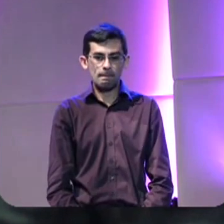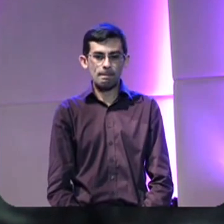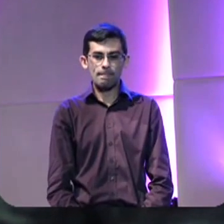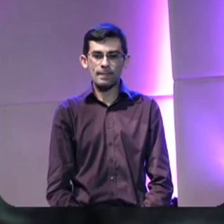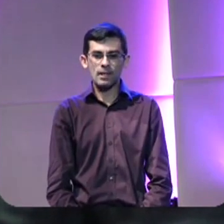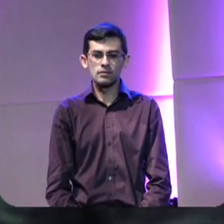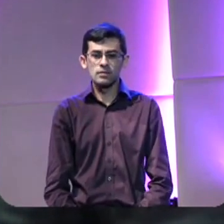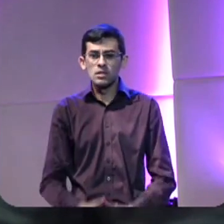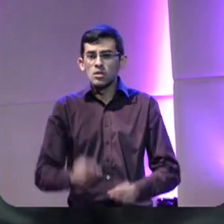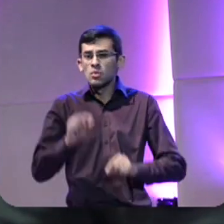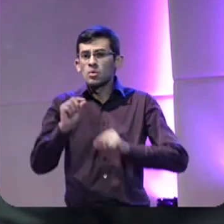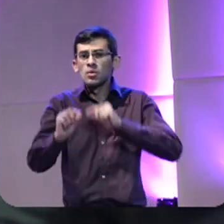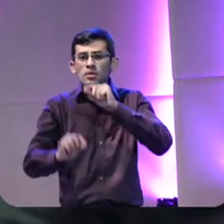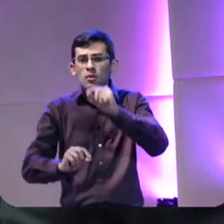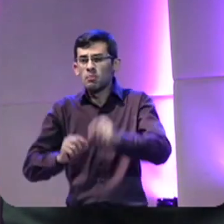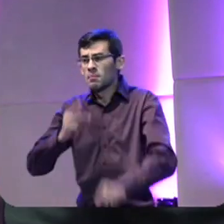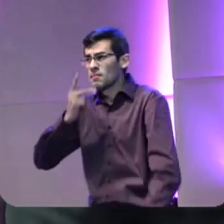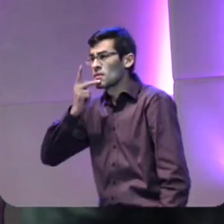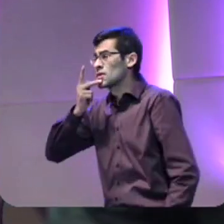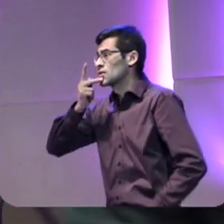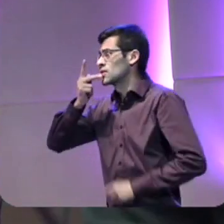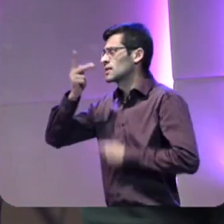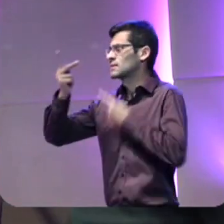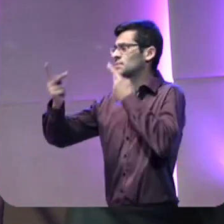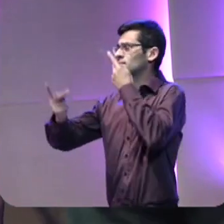Que posso fazer?